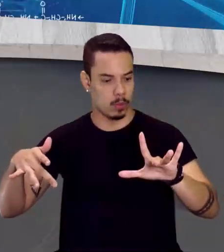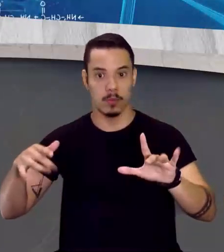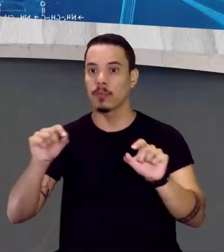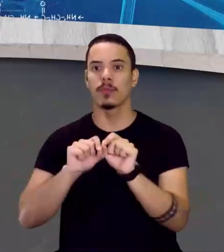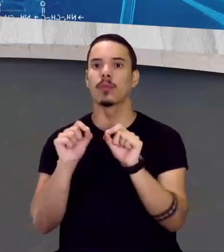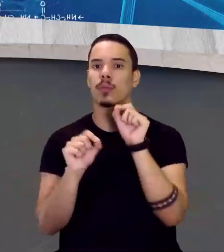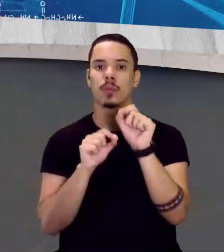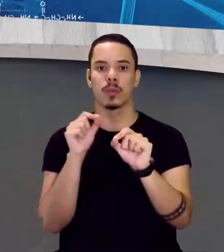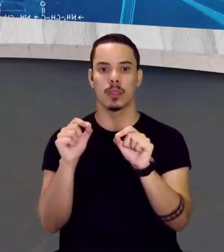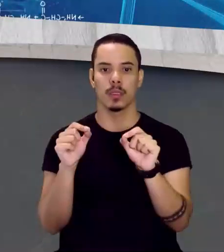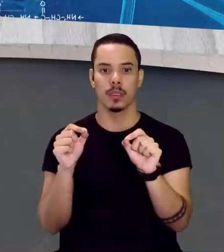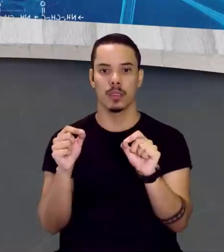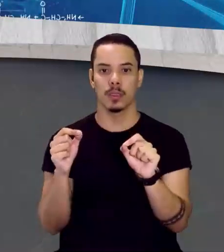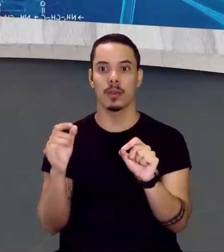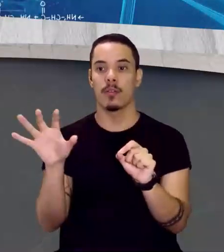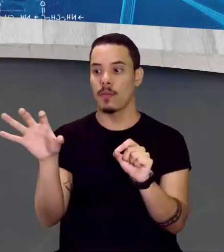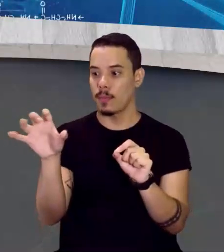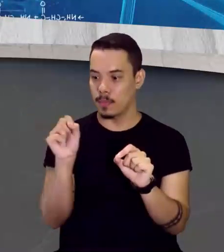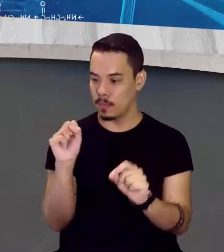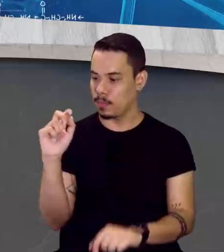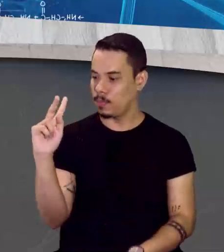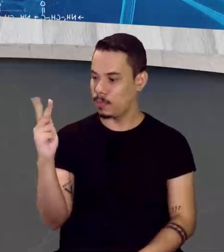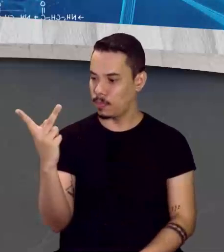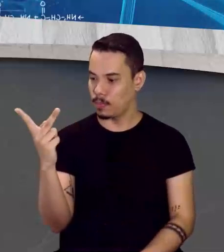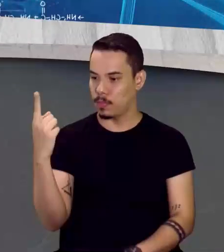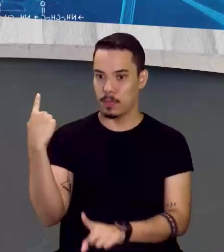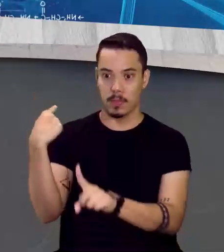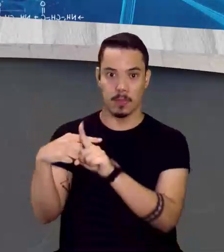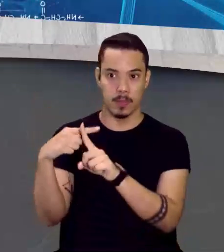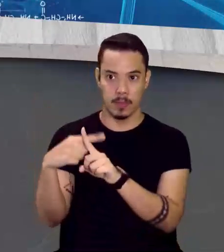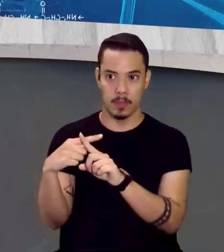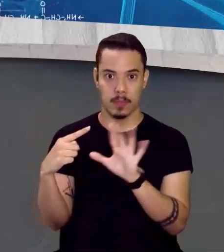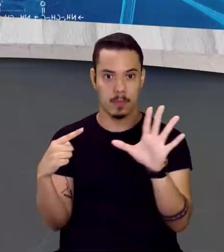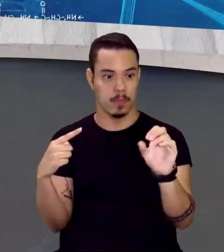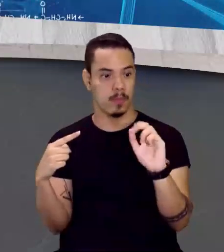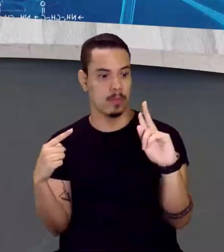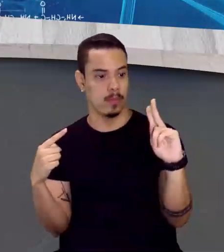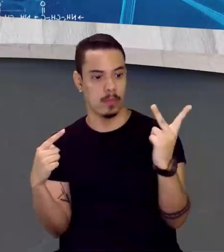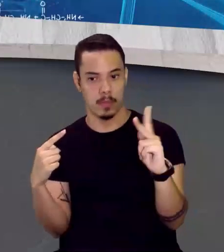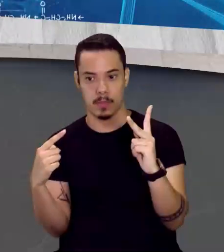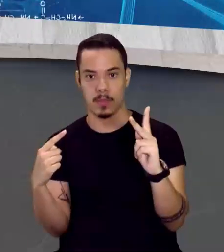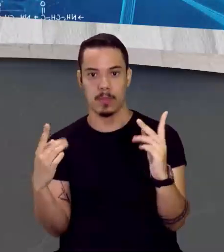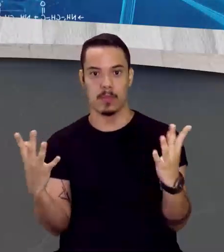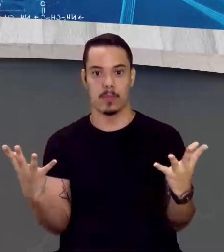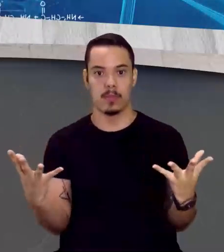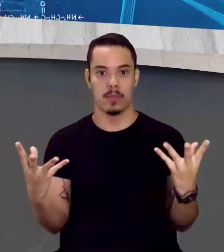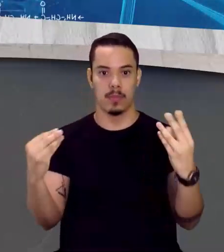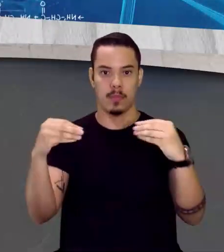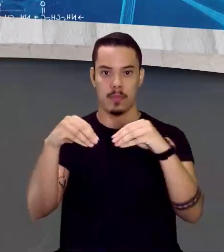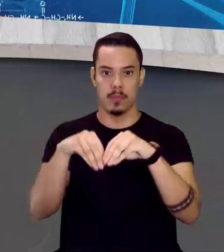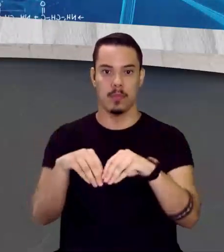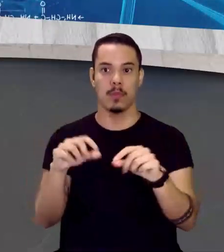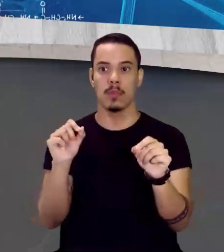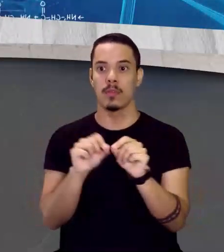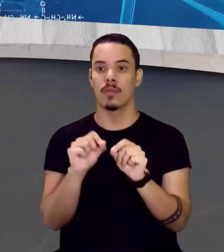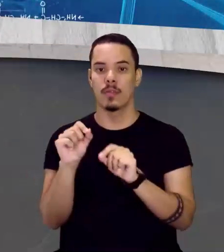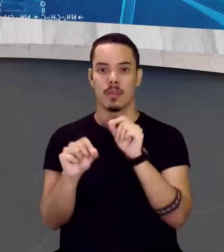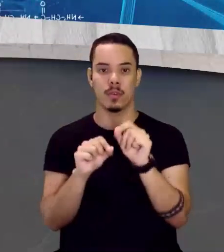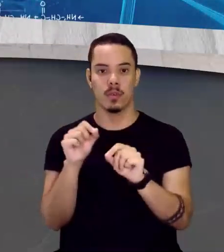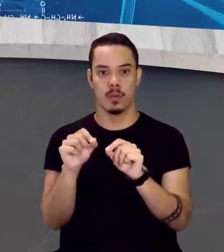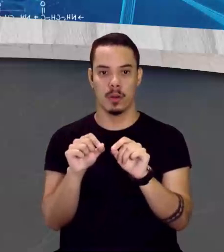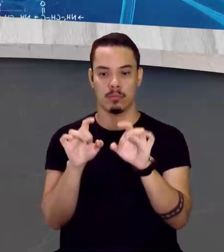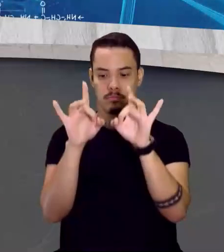faz? Eles pegam o hidrogênio que tem caráter positivo, de H+, eles jogam o hidrogênio